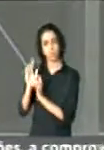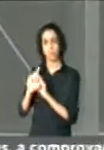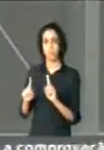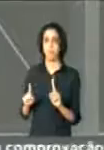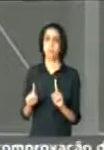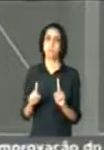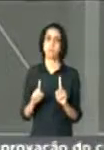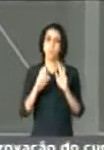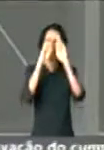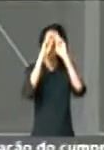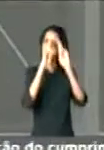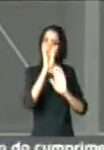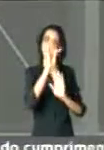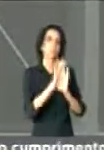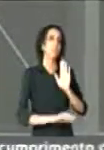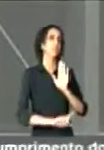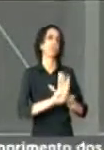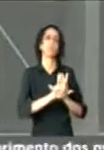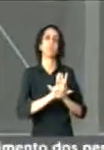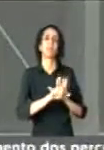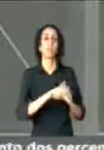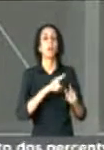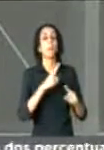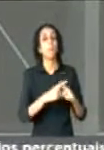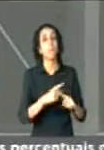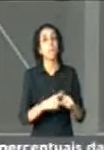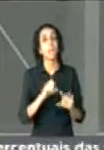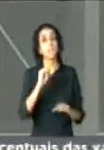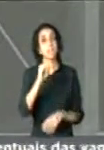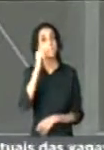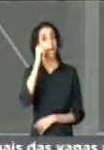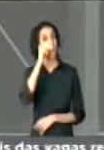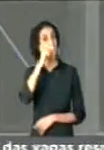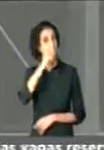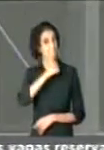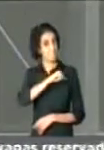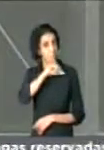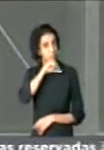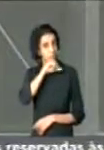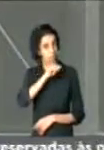texto legal, porque se há o risco de vida para a mulher,